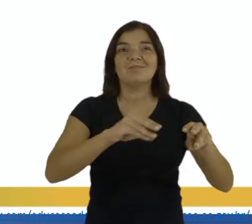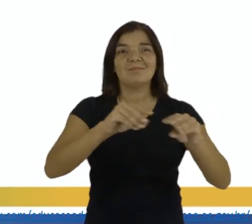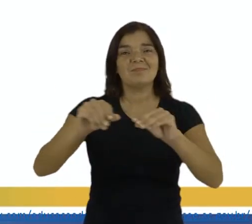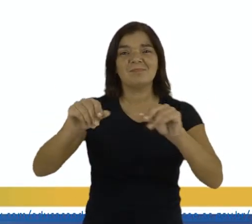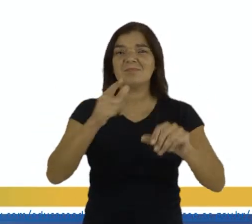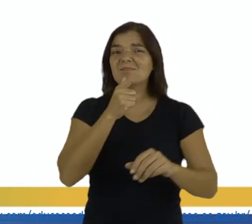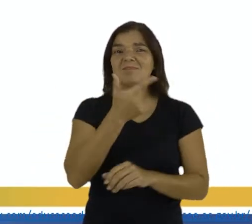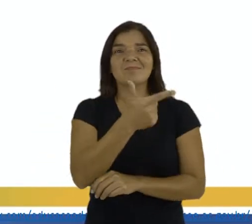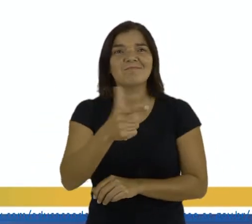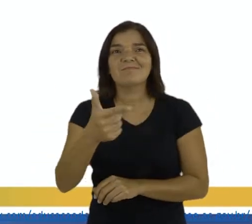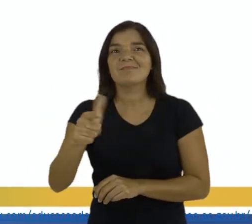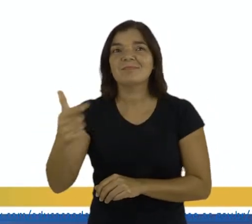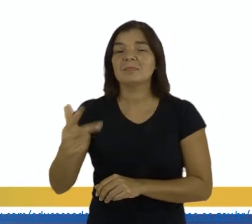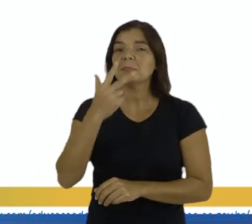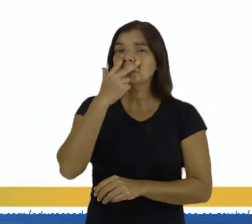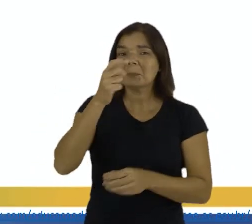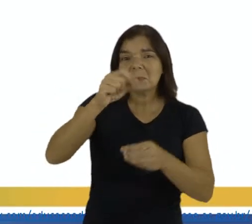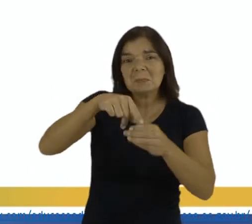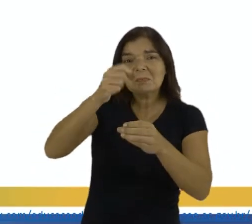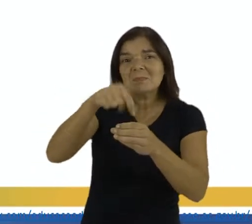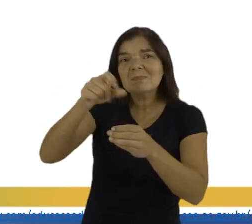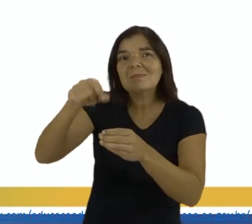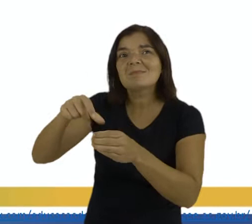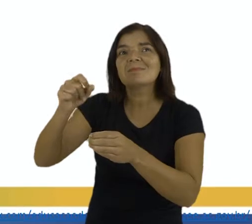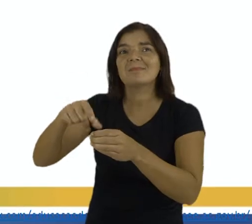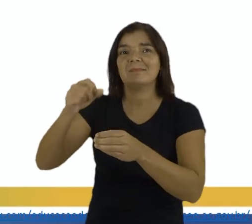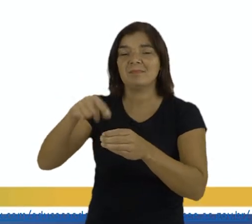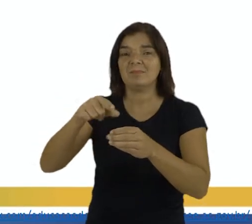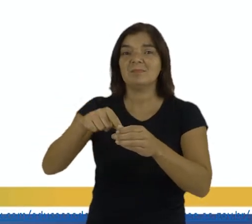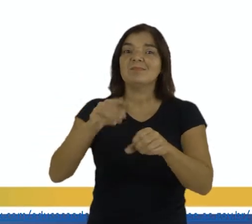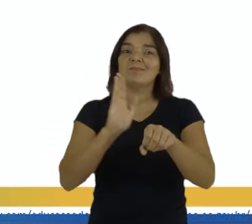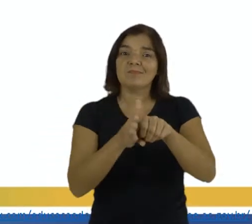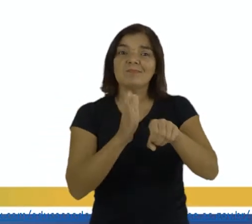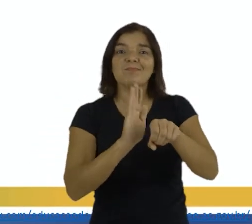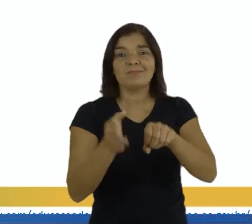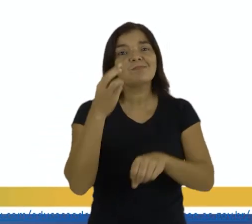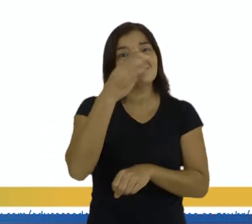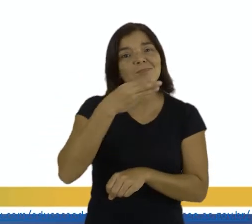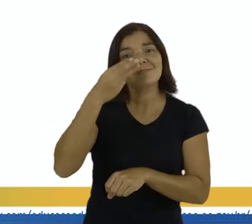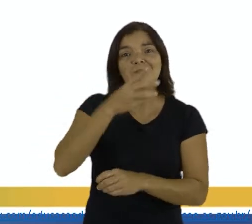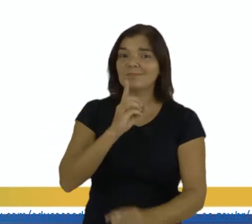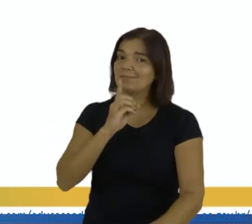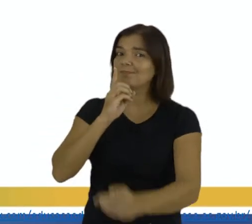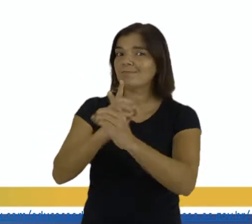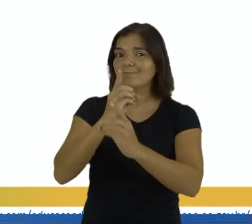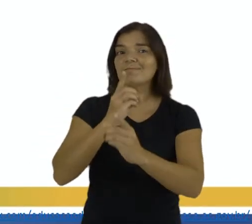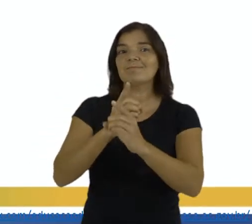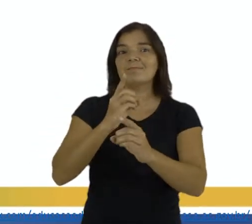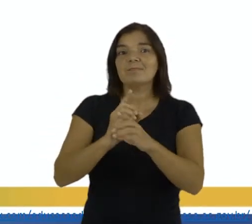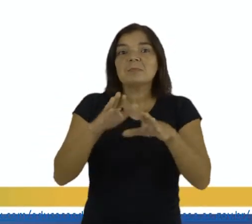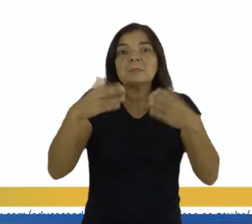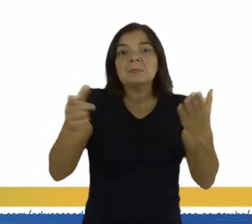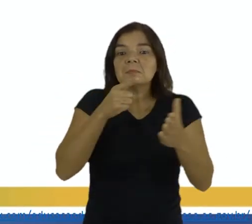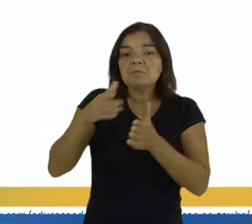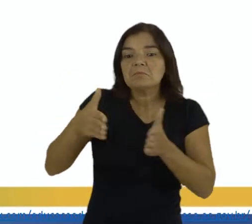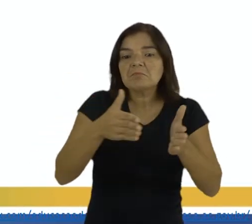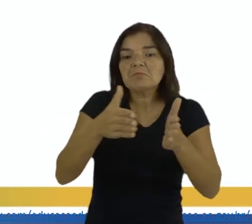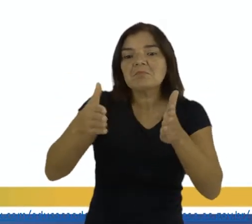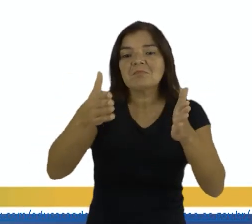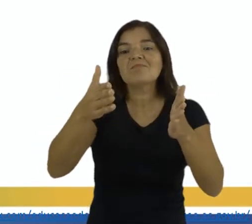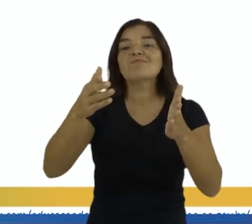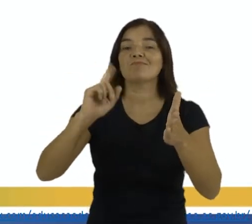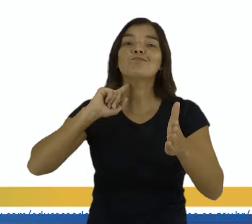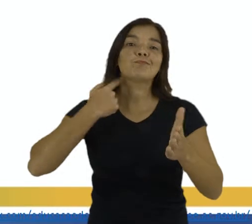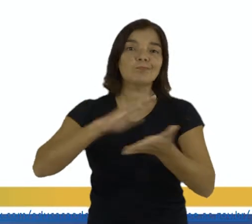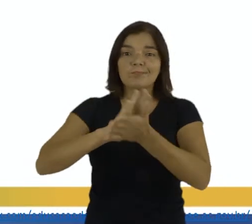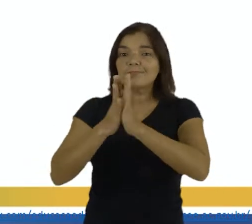está sem água para se plantar. Até batata doce é difícil de encontrar. Cadê o rio que estava aqui?